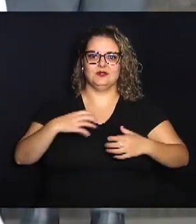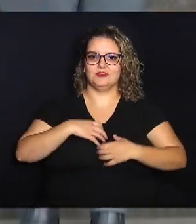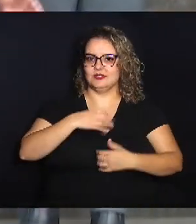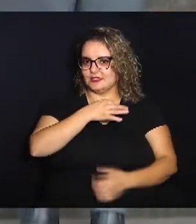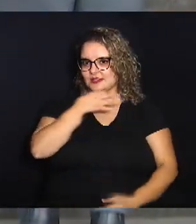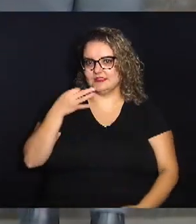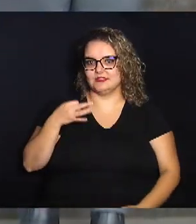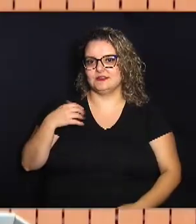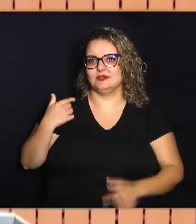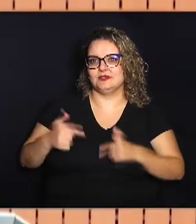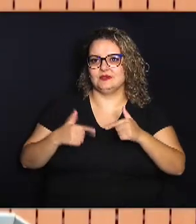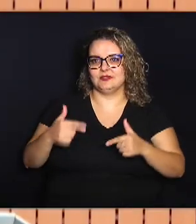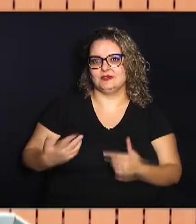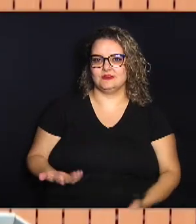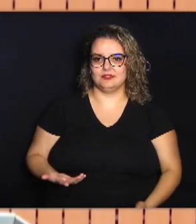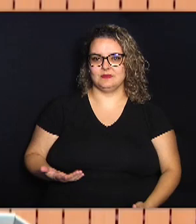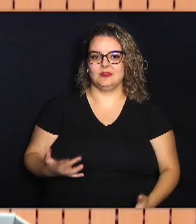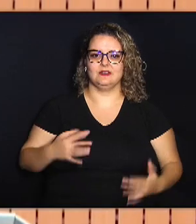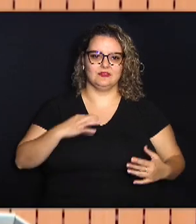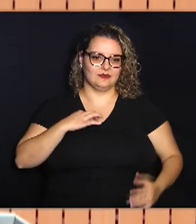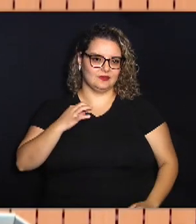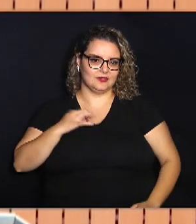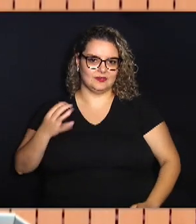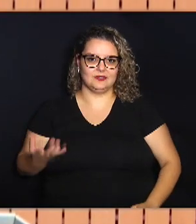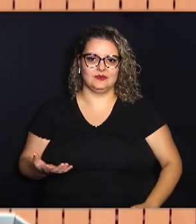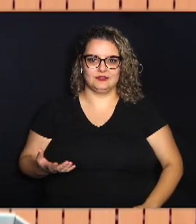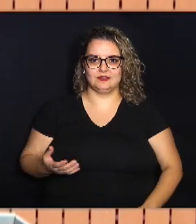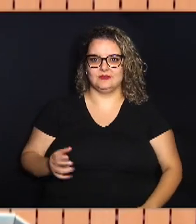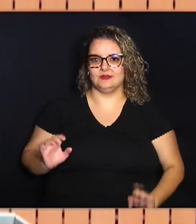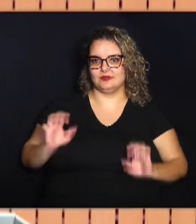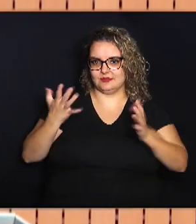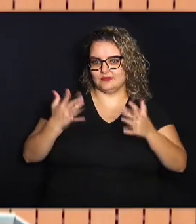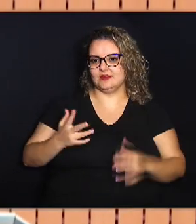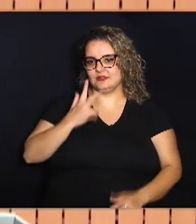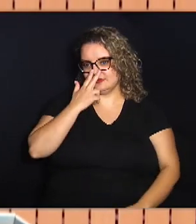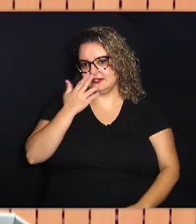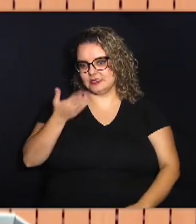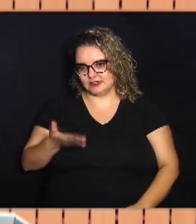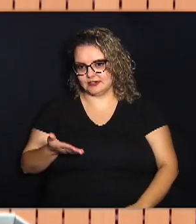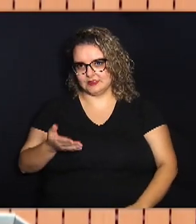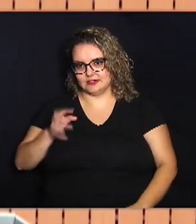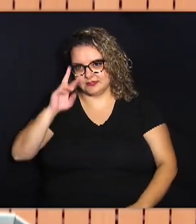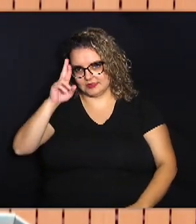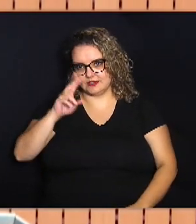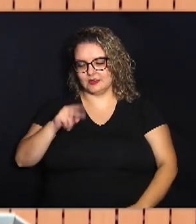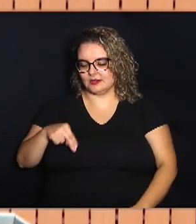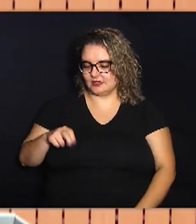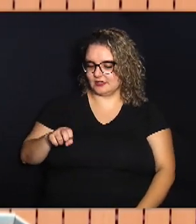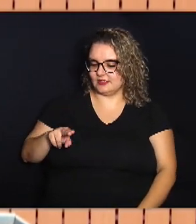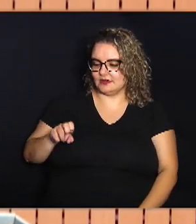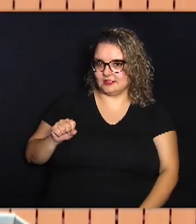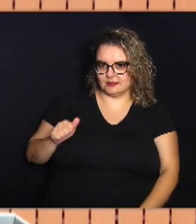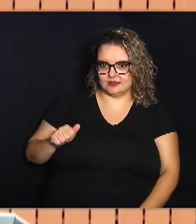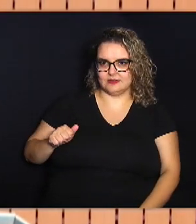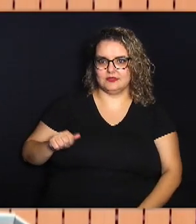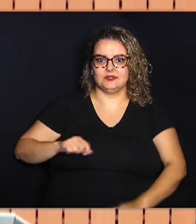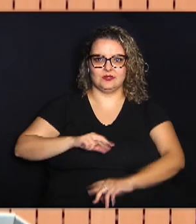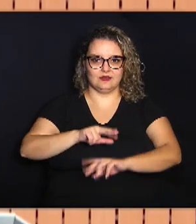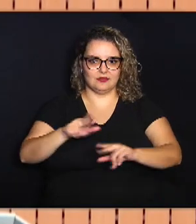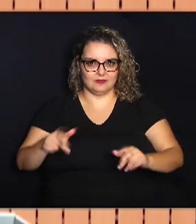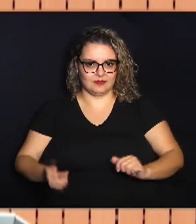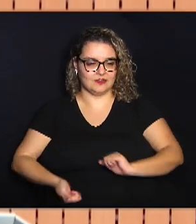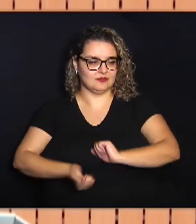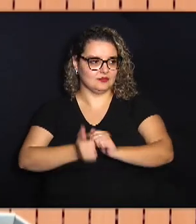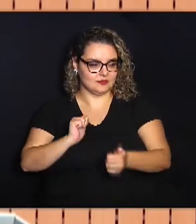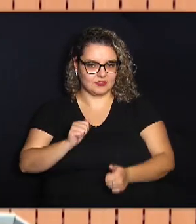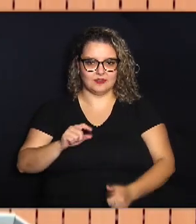no trabalho voluntário. Simões, num evento parecido com esse, dona Neuza, tinham aqui vários esportistas. O Trace